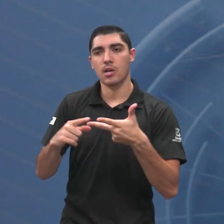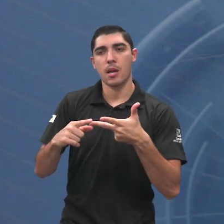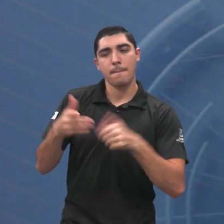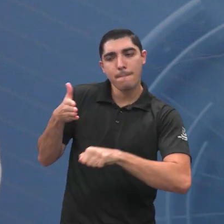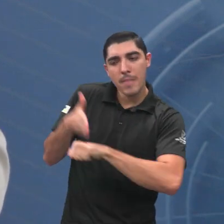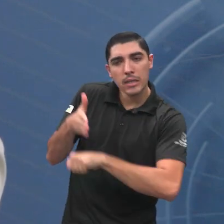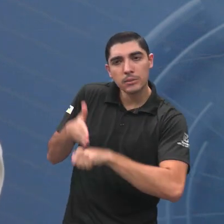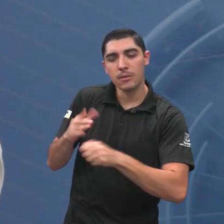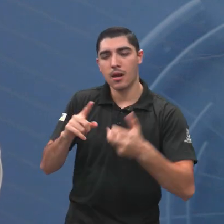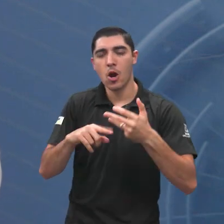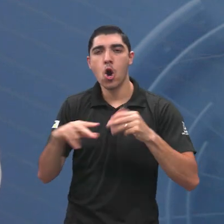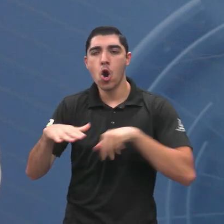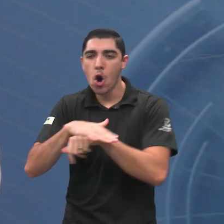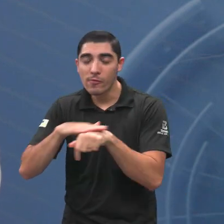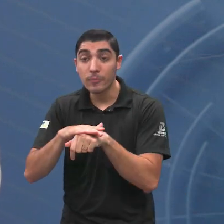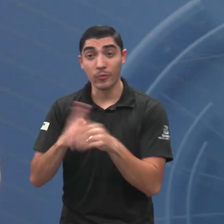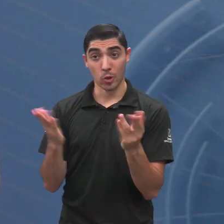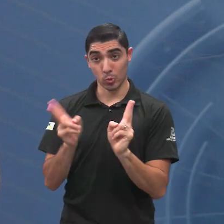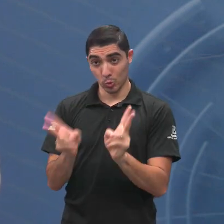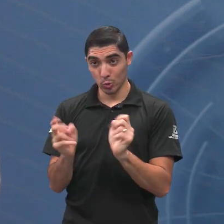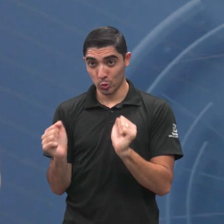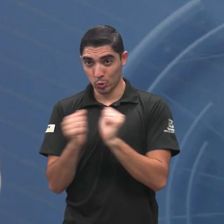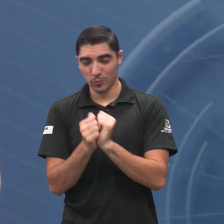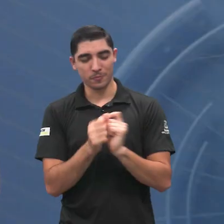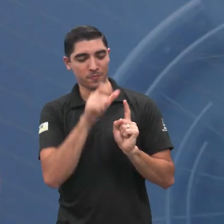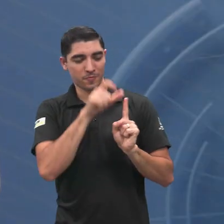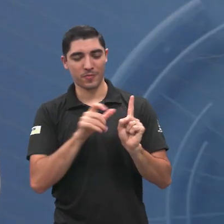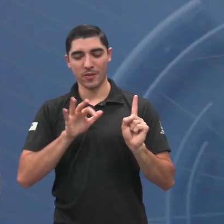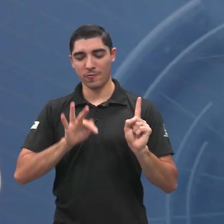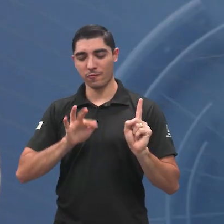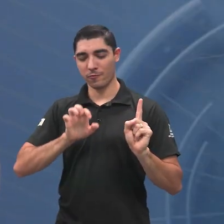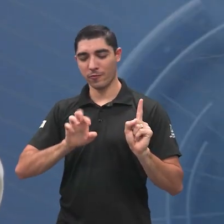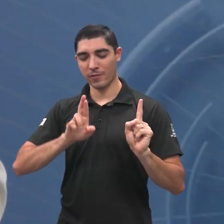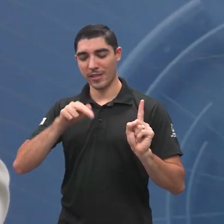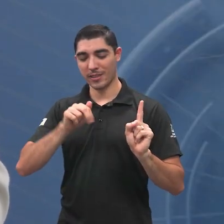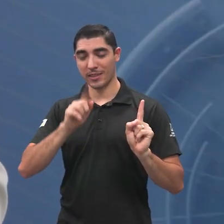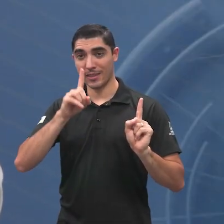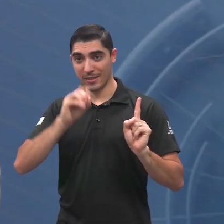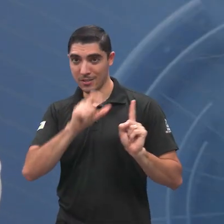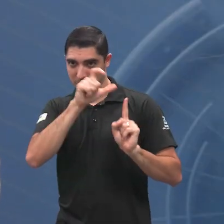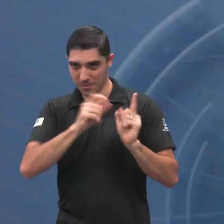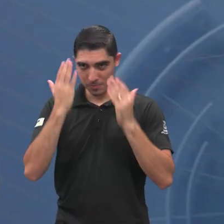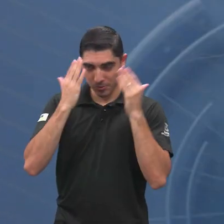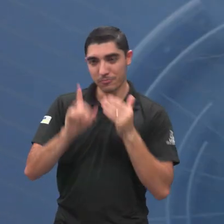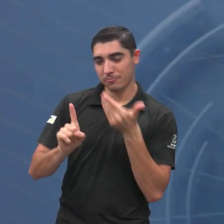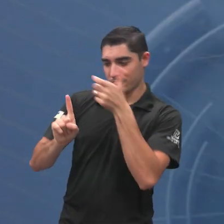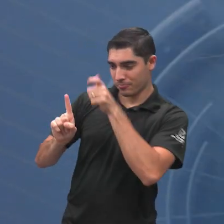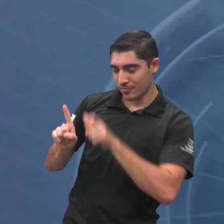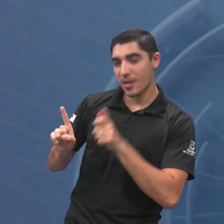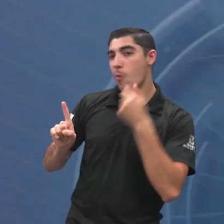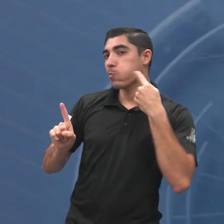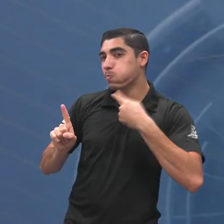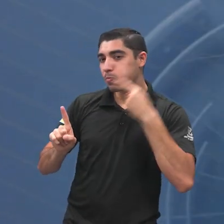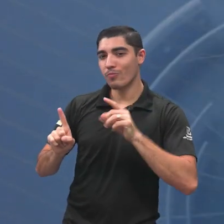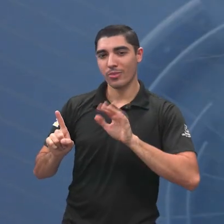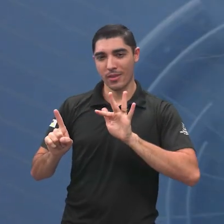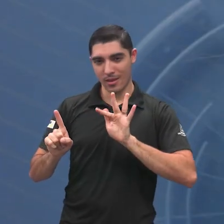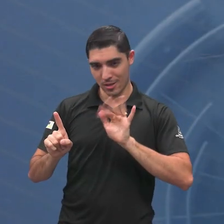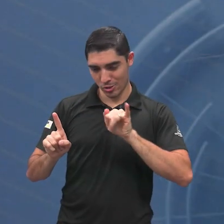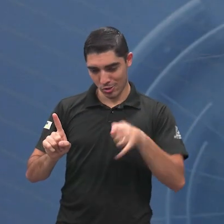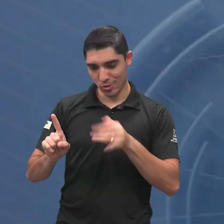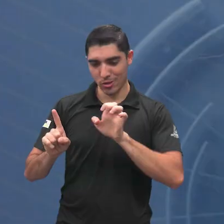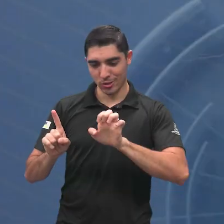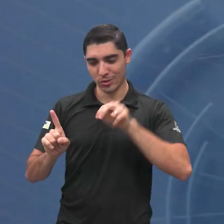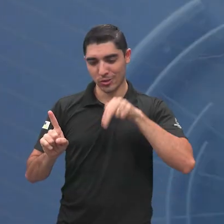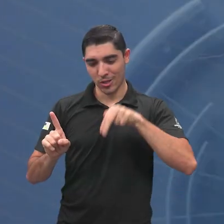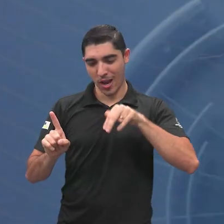continua aqui com os nossos convidados, né? O psicólogo Fernando Ferreira e a advogada, a doutora Jennifer Gomes, que continua batendo